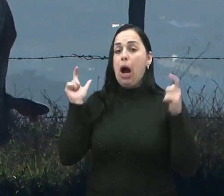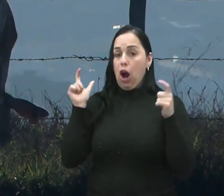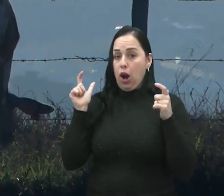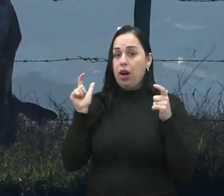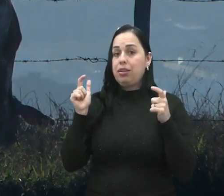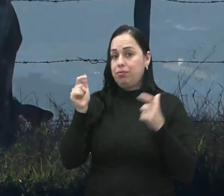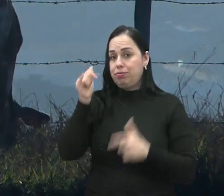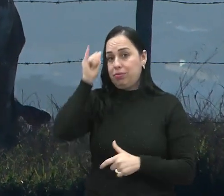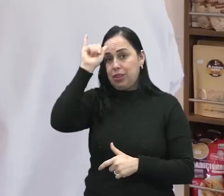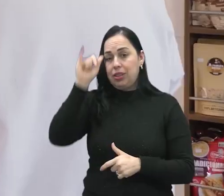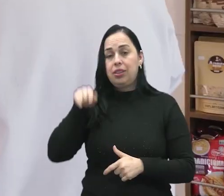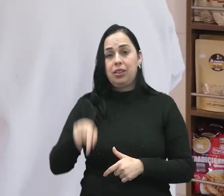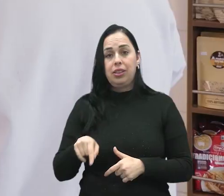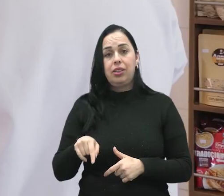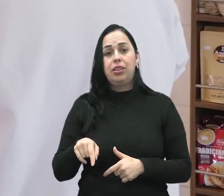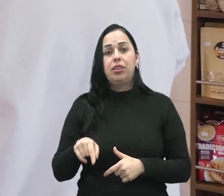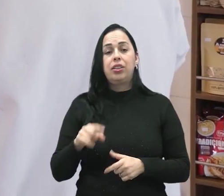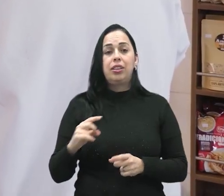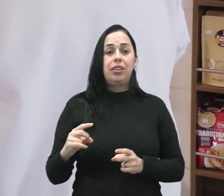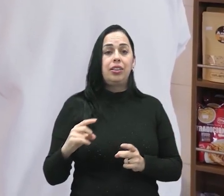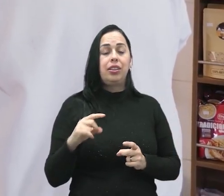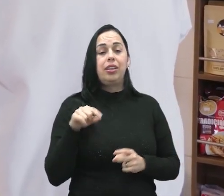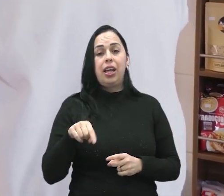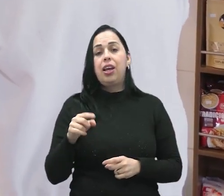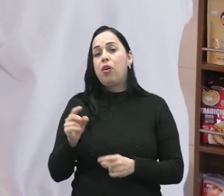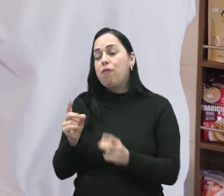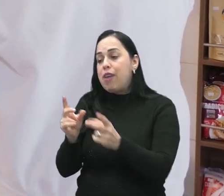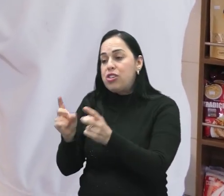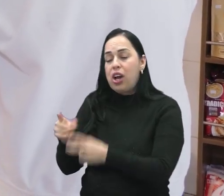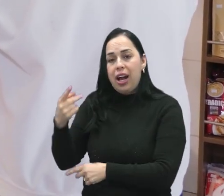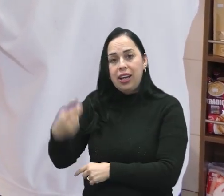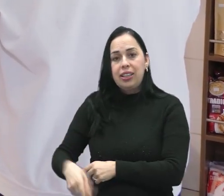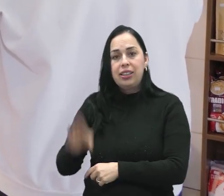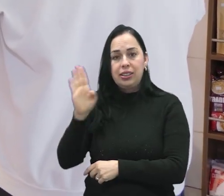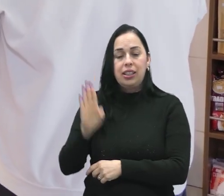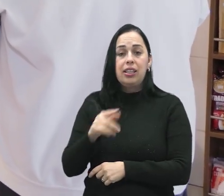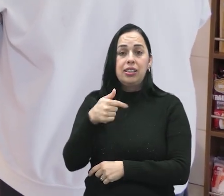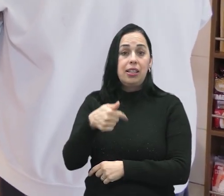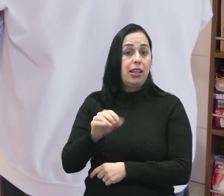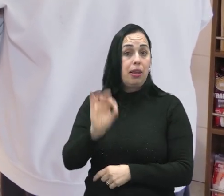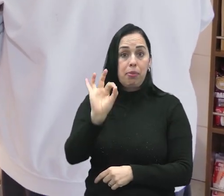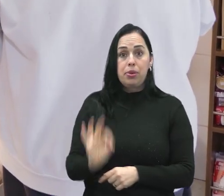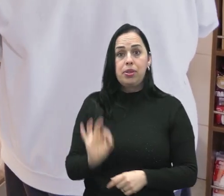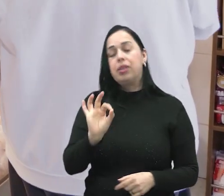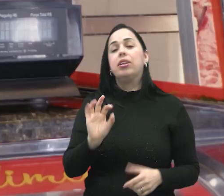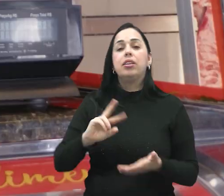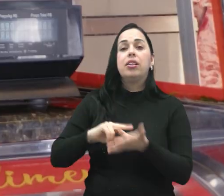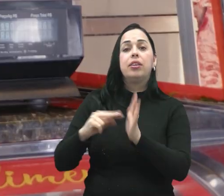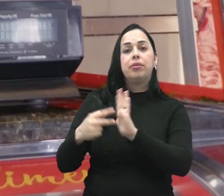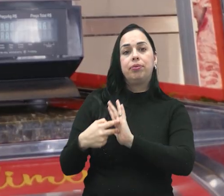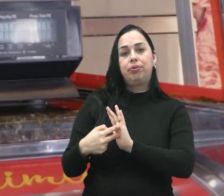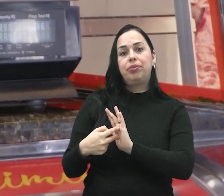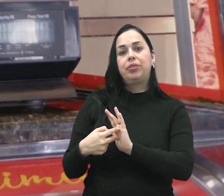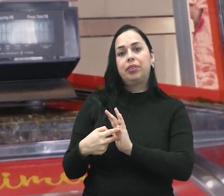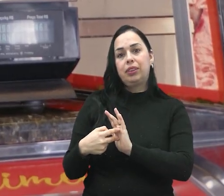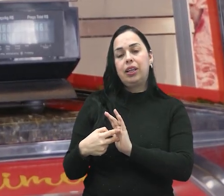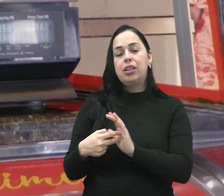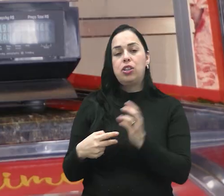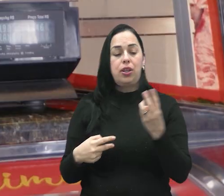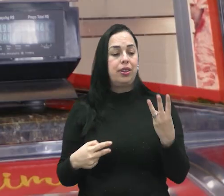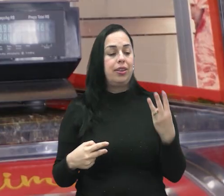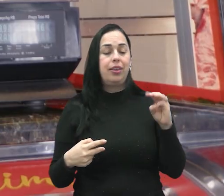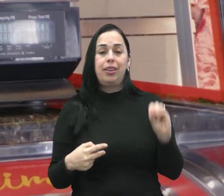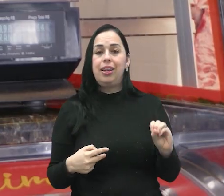bovina produzida aqui é consumida pelo mercado interno, cerca de 70%, ou seja,